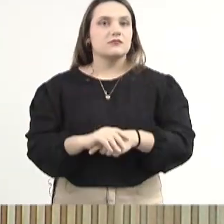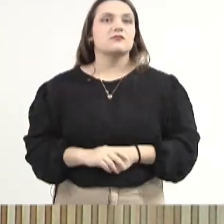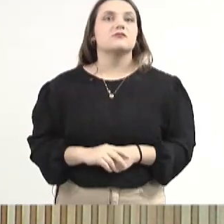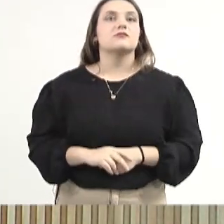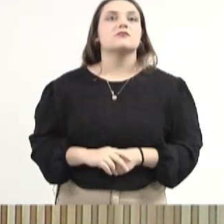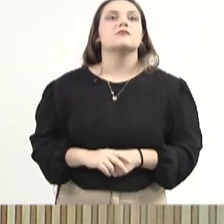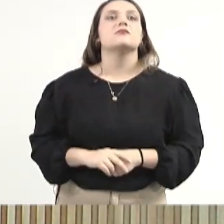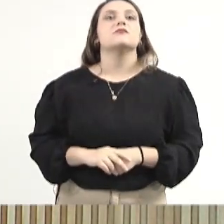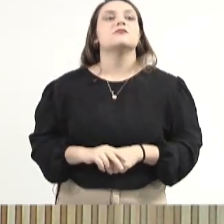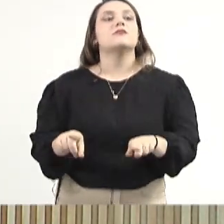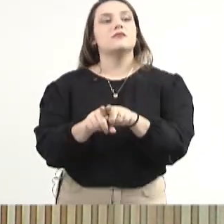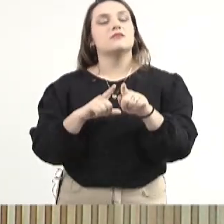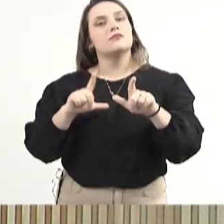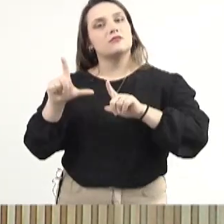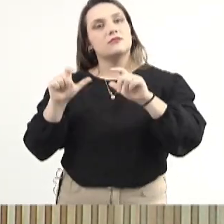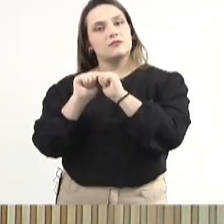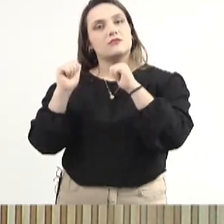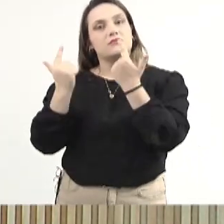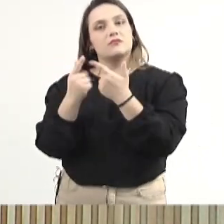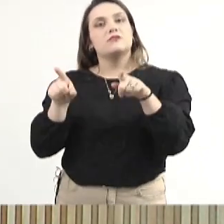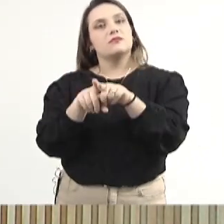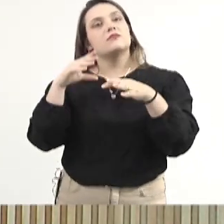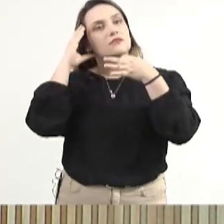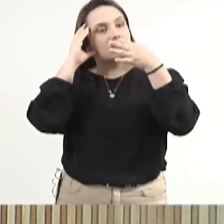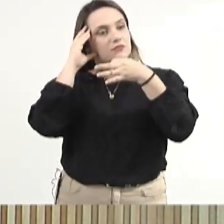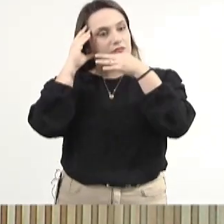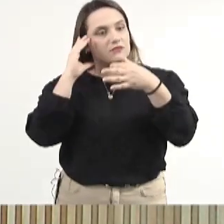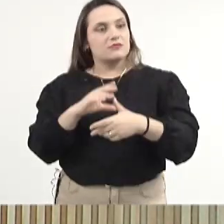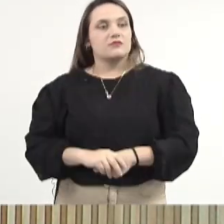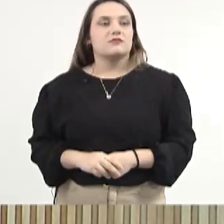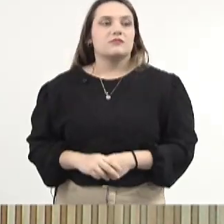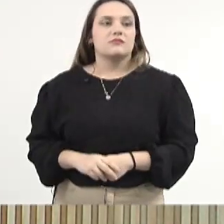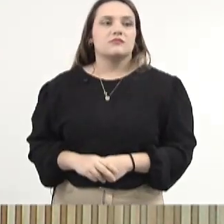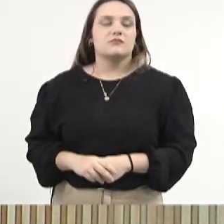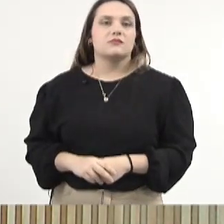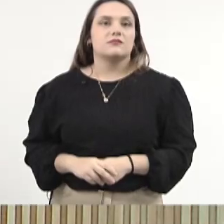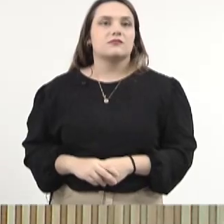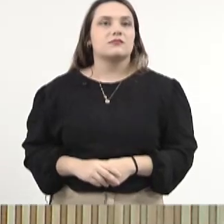aliás, a TV Assembleia ao vivo e também a Rádio Alemes ao vivo.